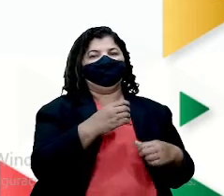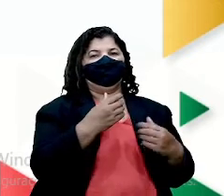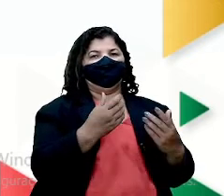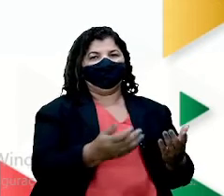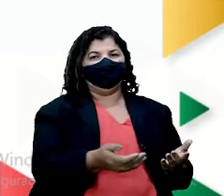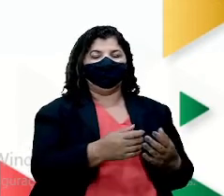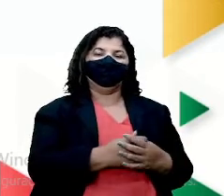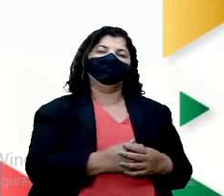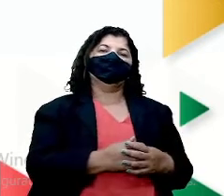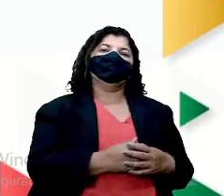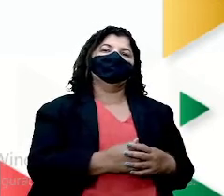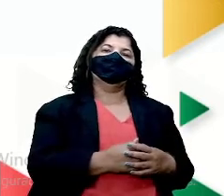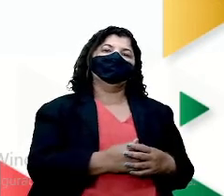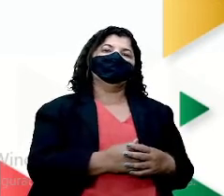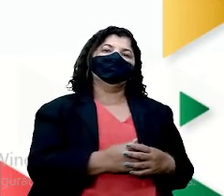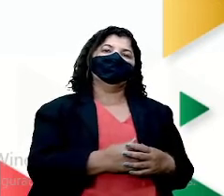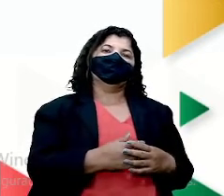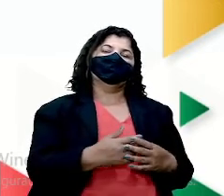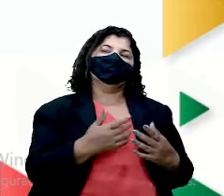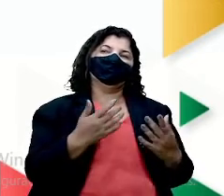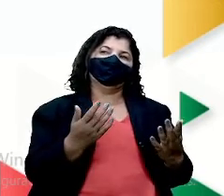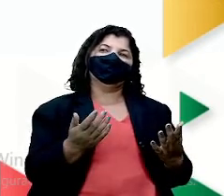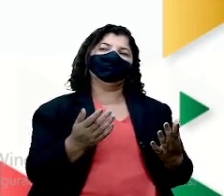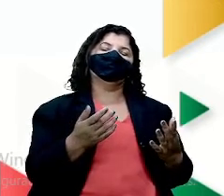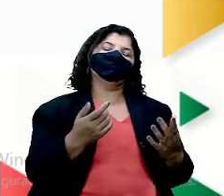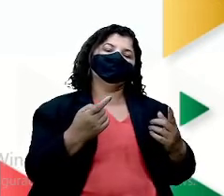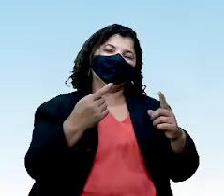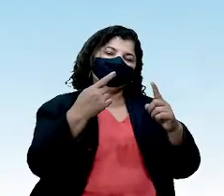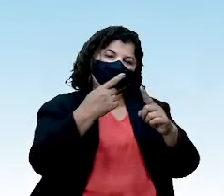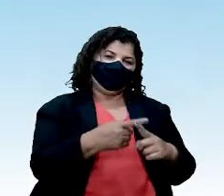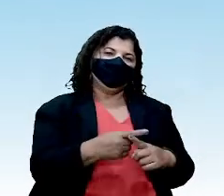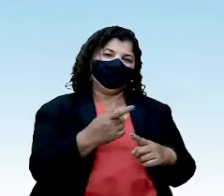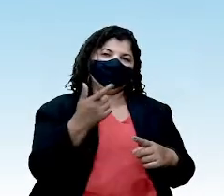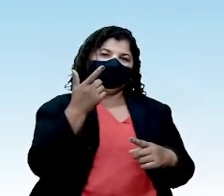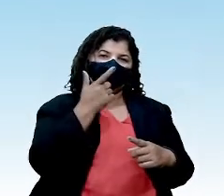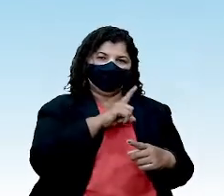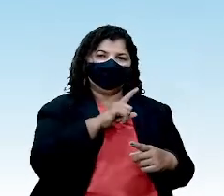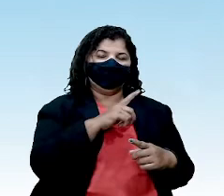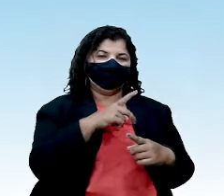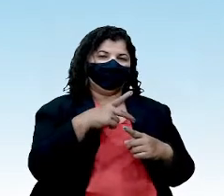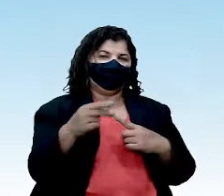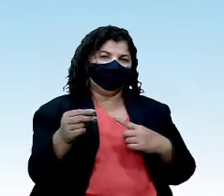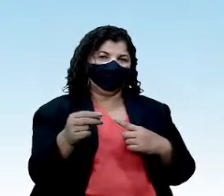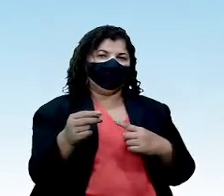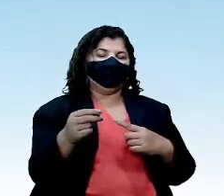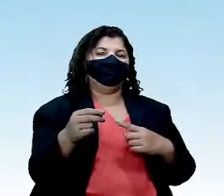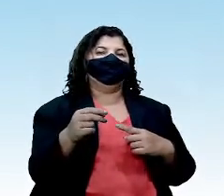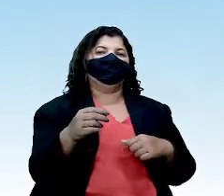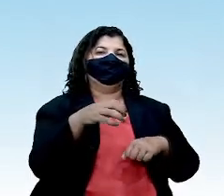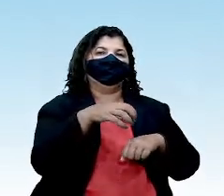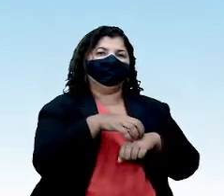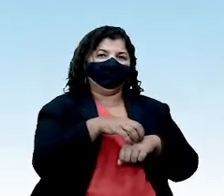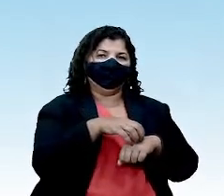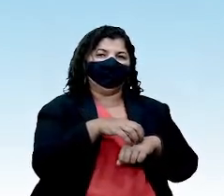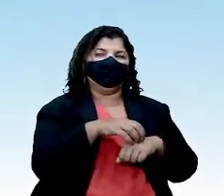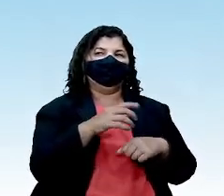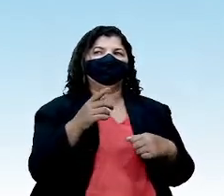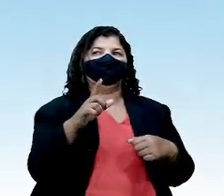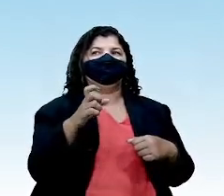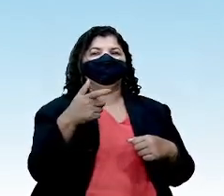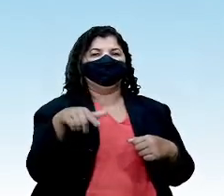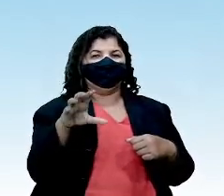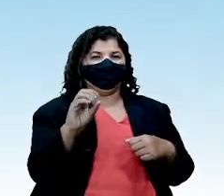e Castela. Né? Henrique, o nobre de Borgonha, ganhou do rei Leão e Castela. Como